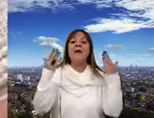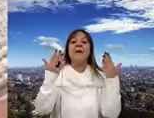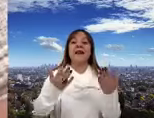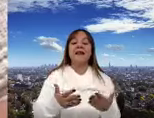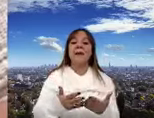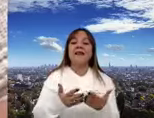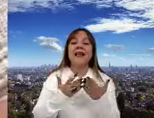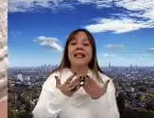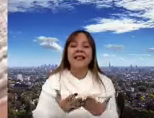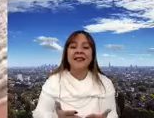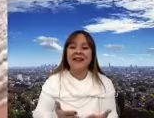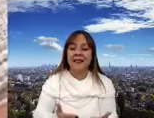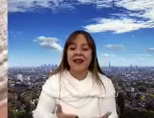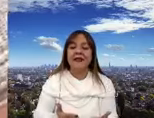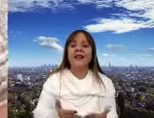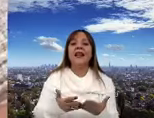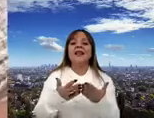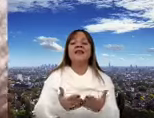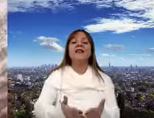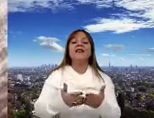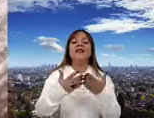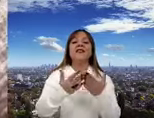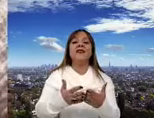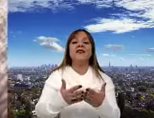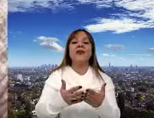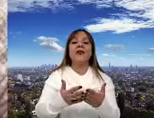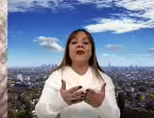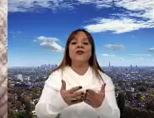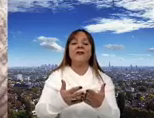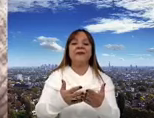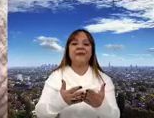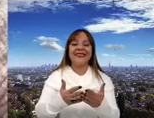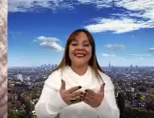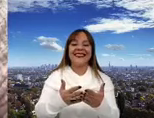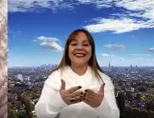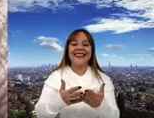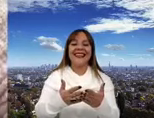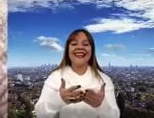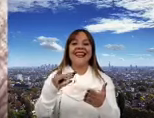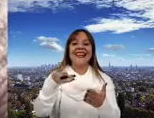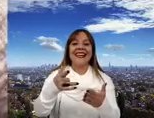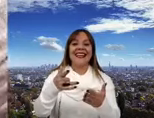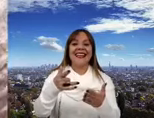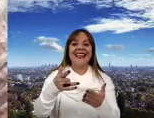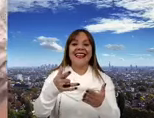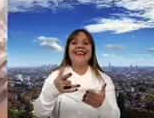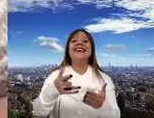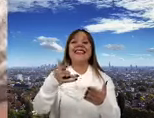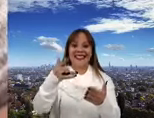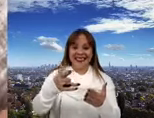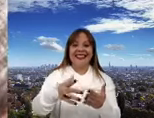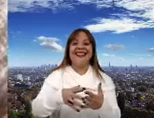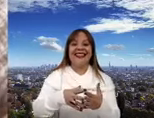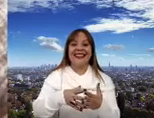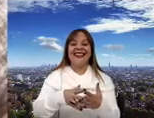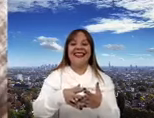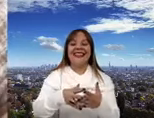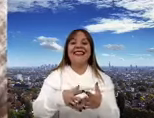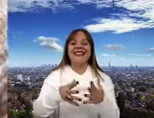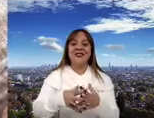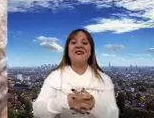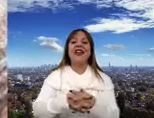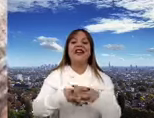peça linda da Stephanie. Stephanie, você está falando de onde? É de São José dos Campos, é interior de São Paulo. De São